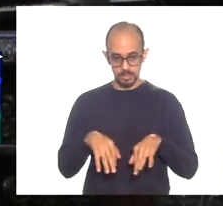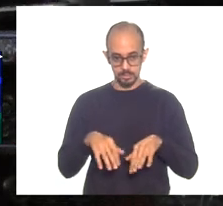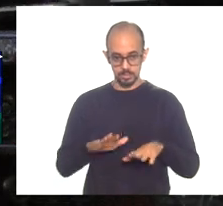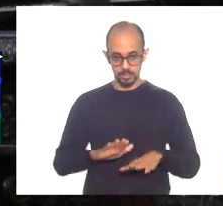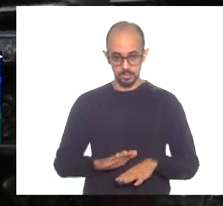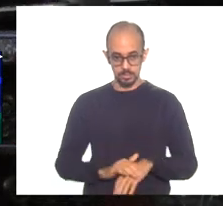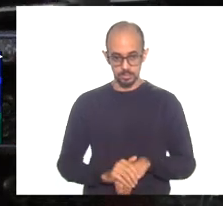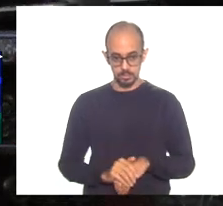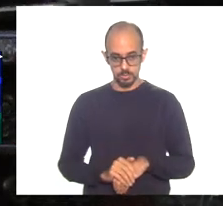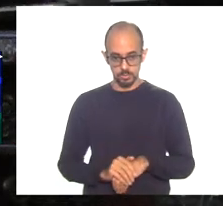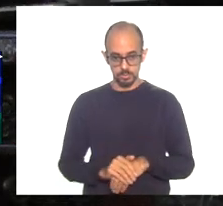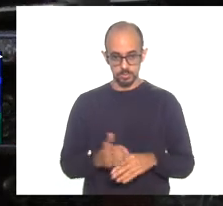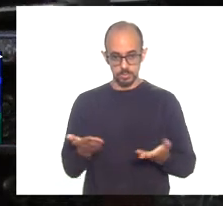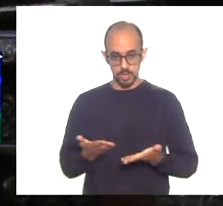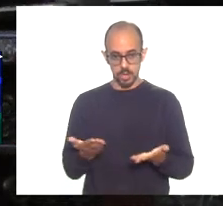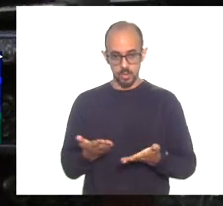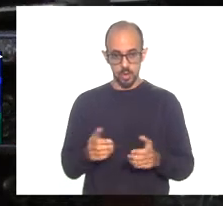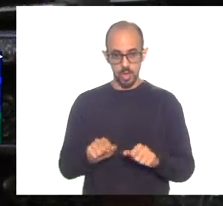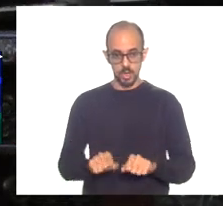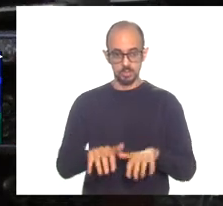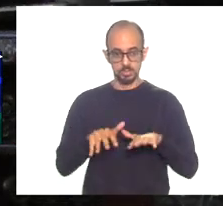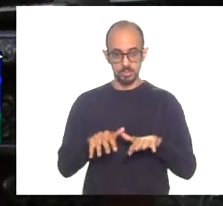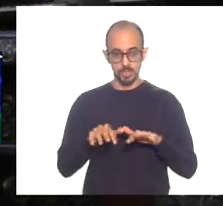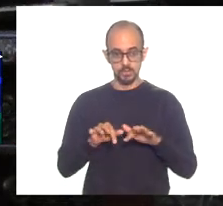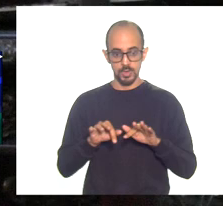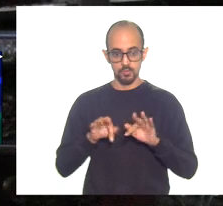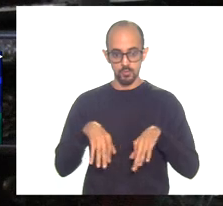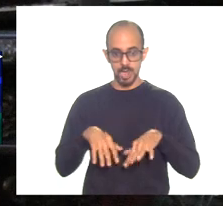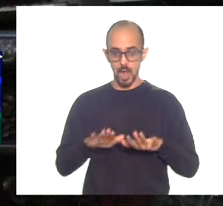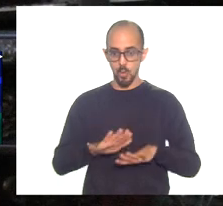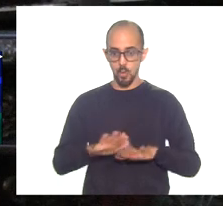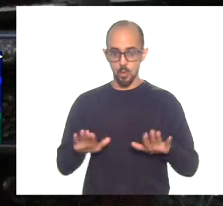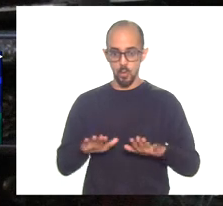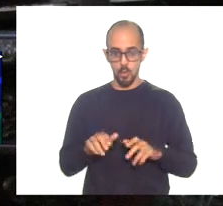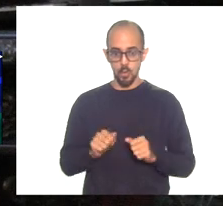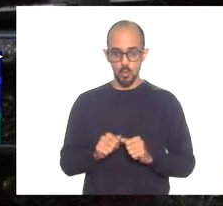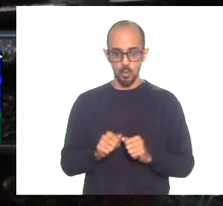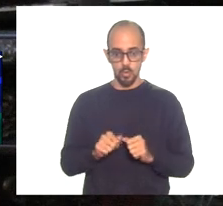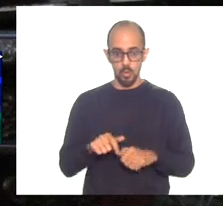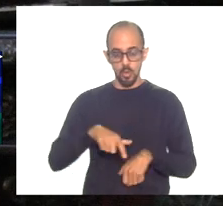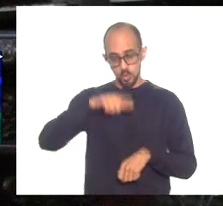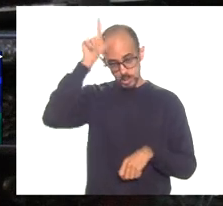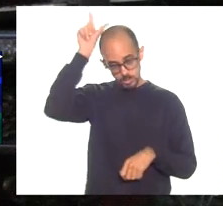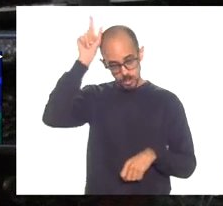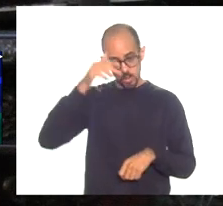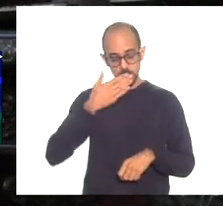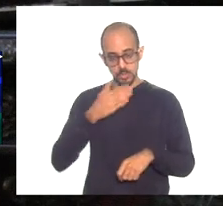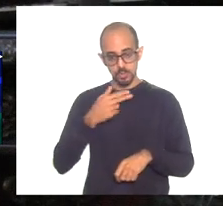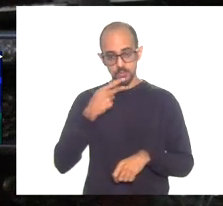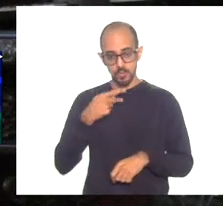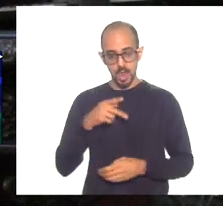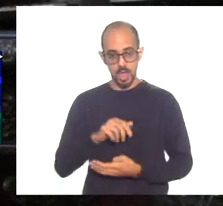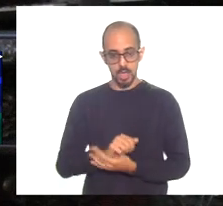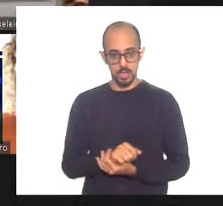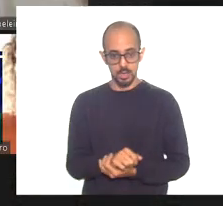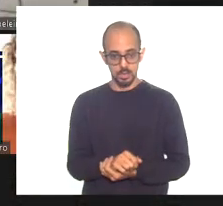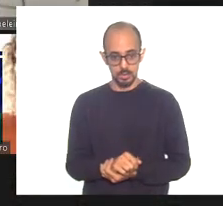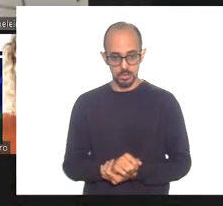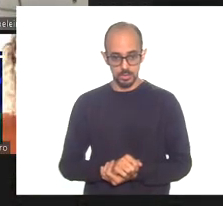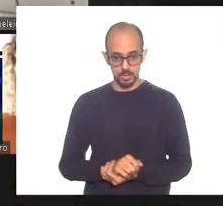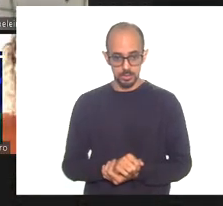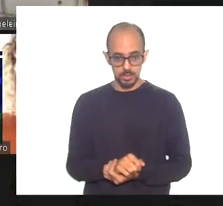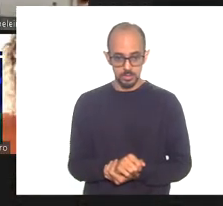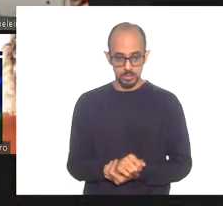não passa seus perder final Ribeiro da Cruz Paulo esse final